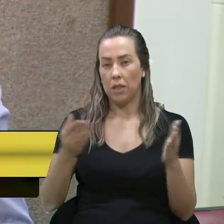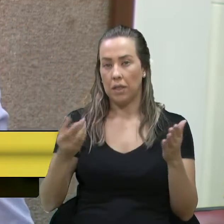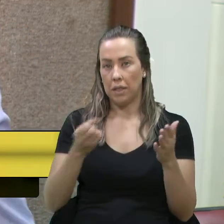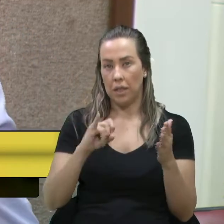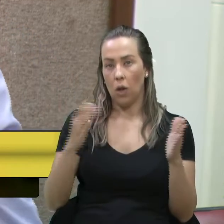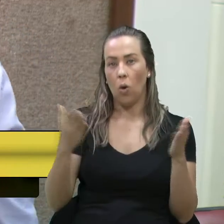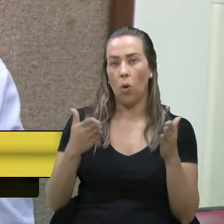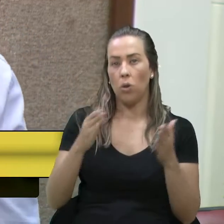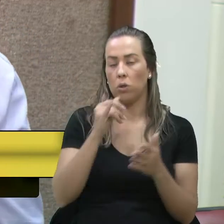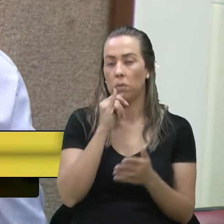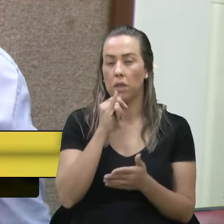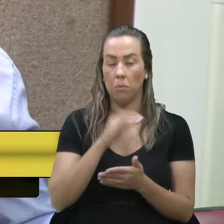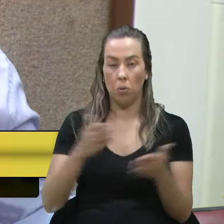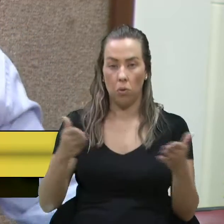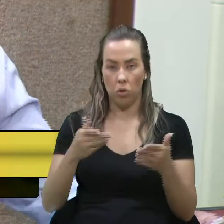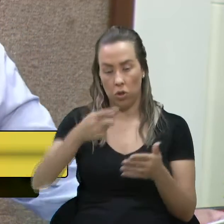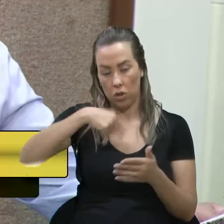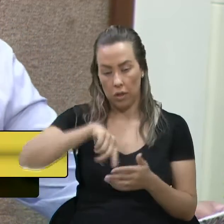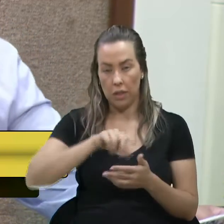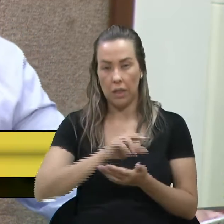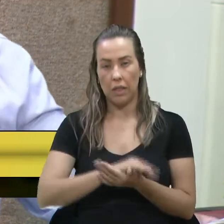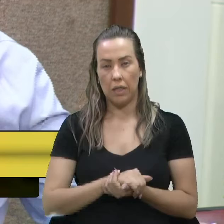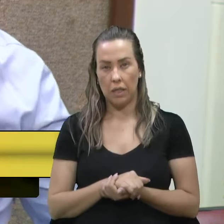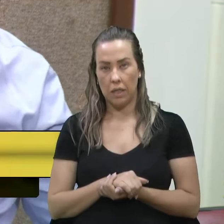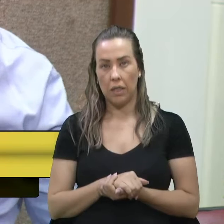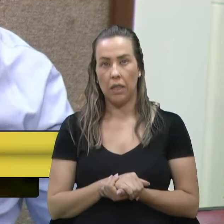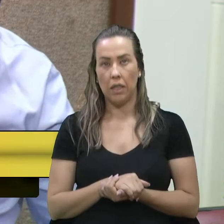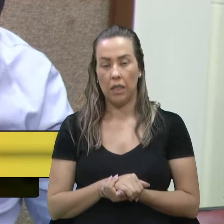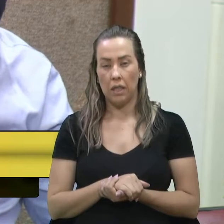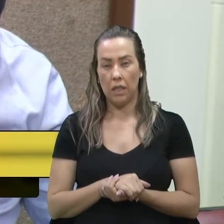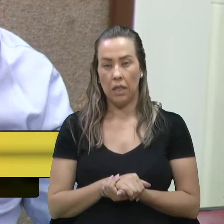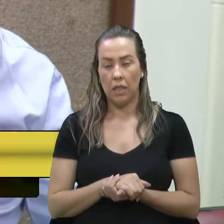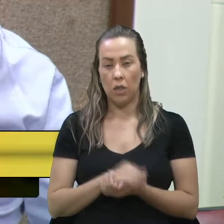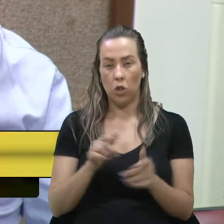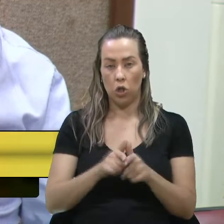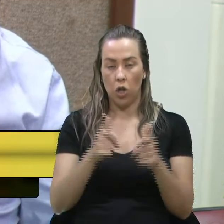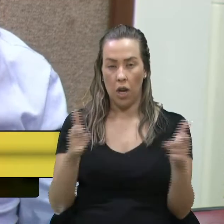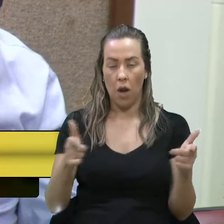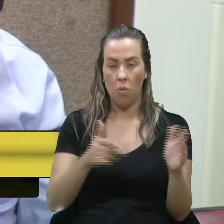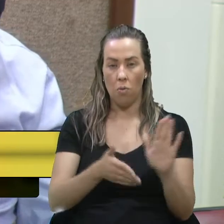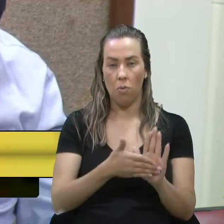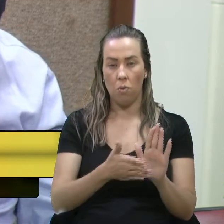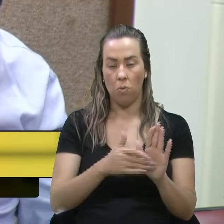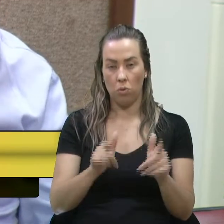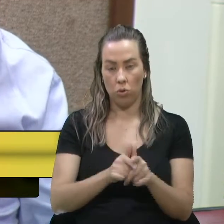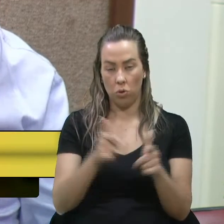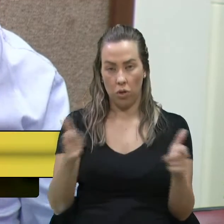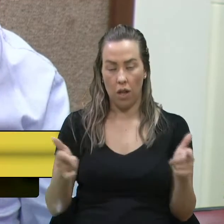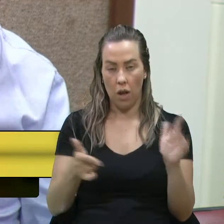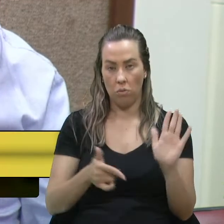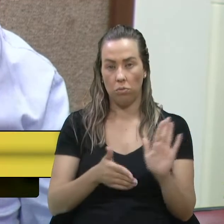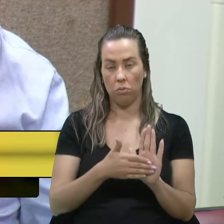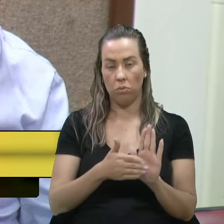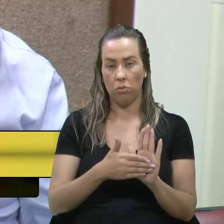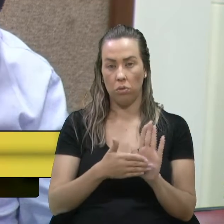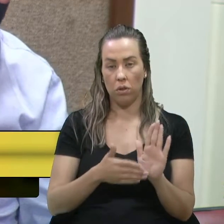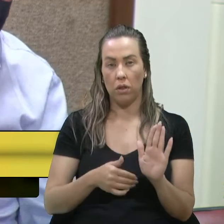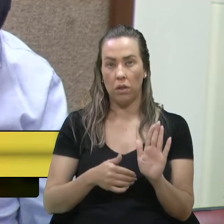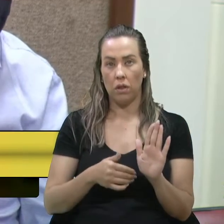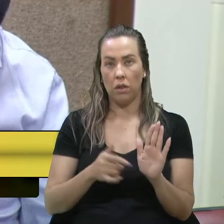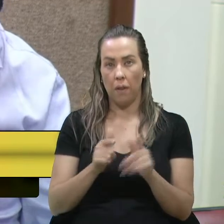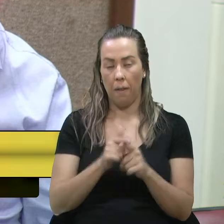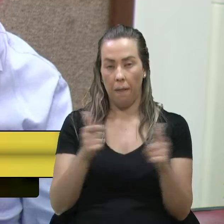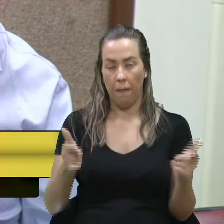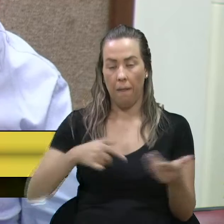hoje nós estamos aqui com a capa do jornal, esse jornal não é um jornal para mim que eu